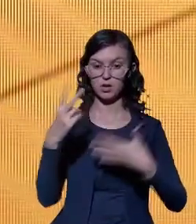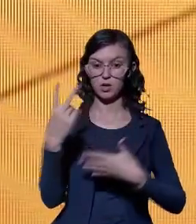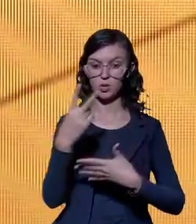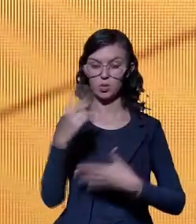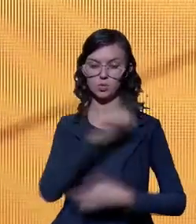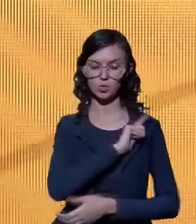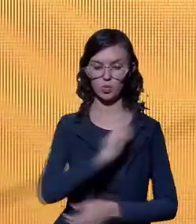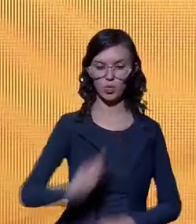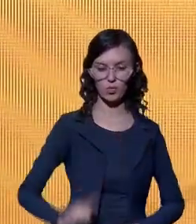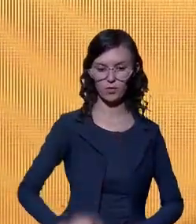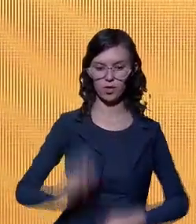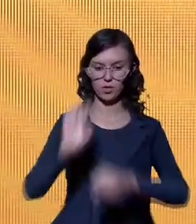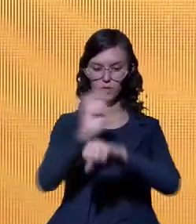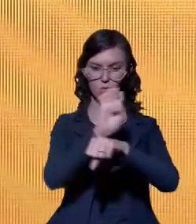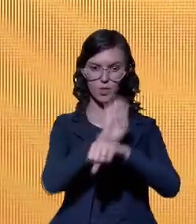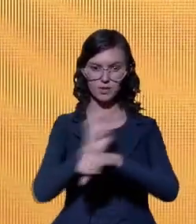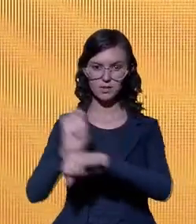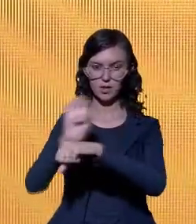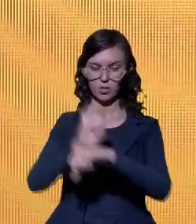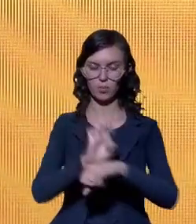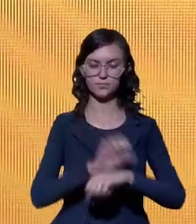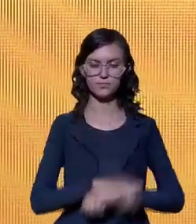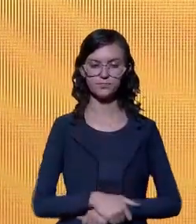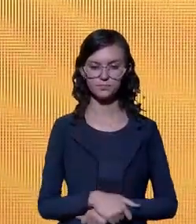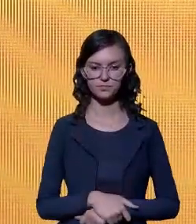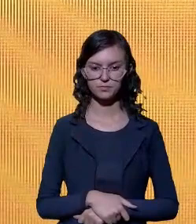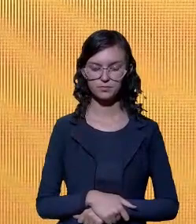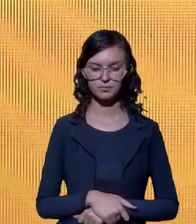2, governos estaduais.